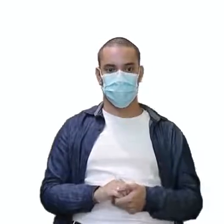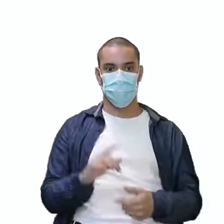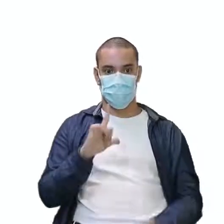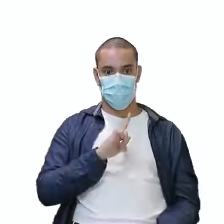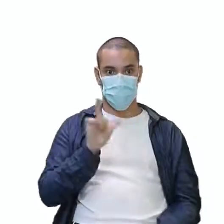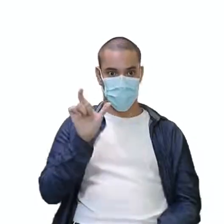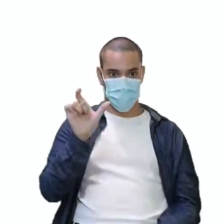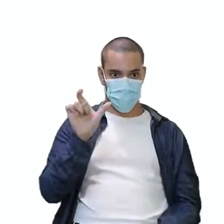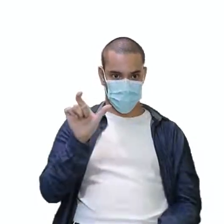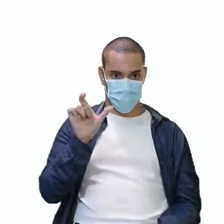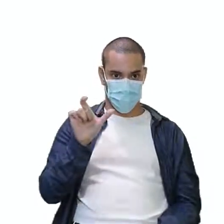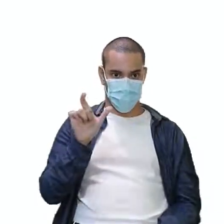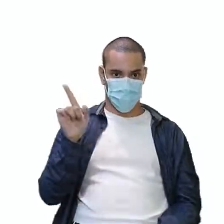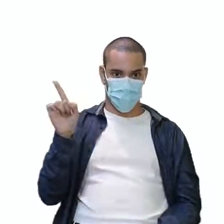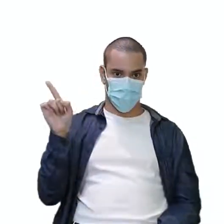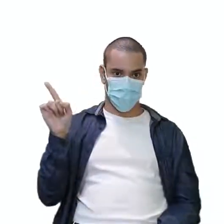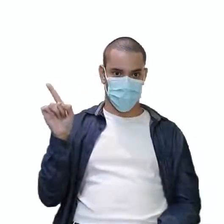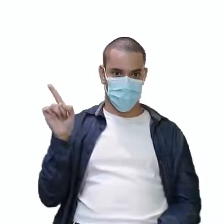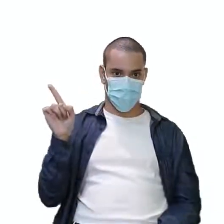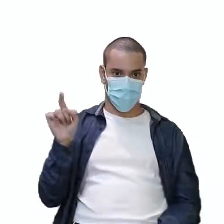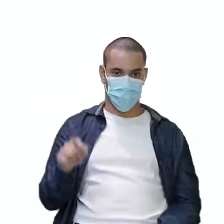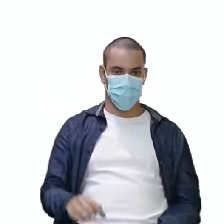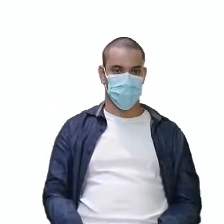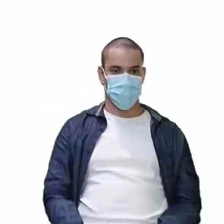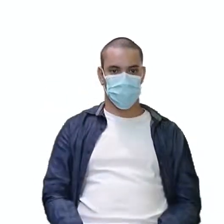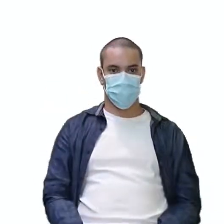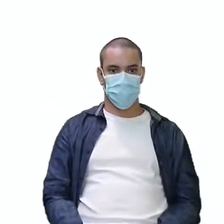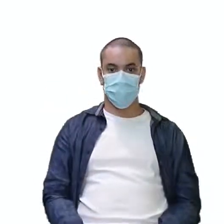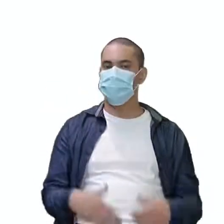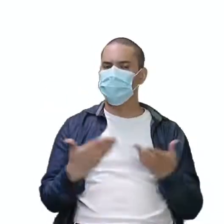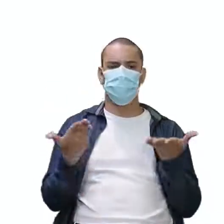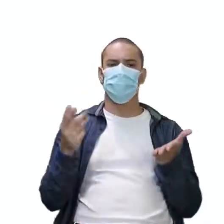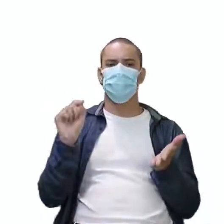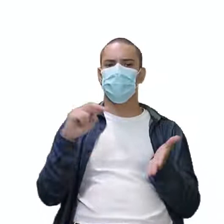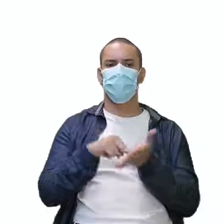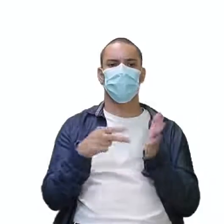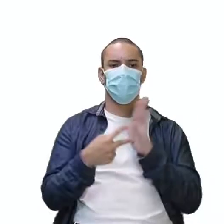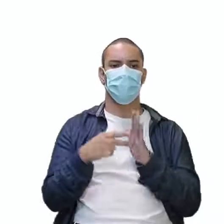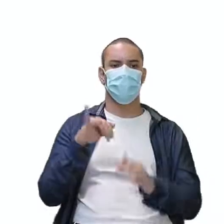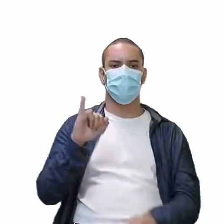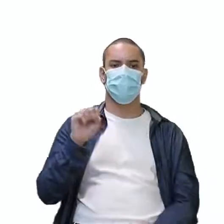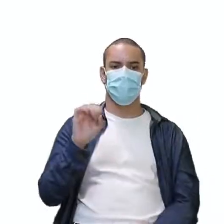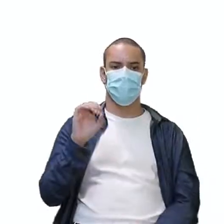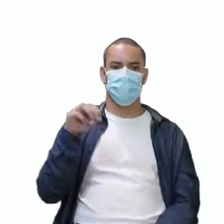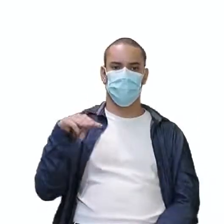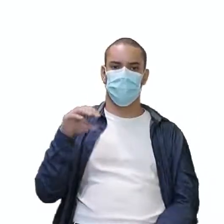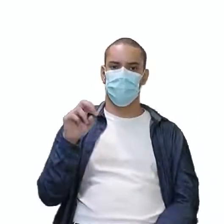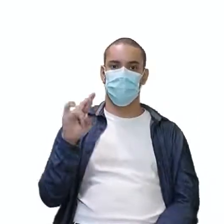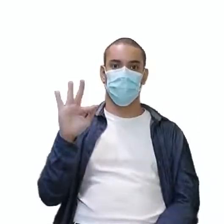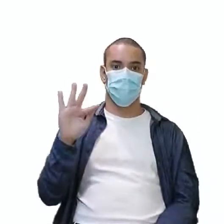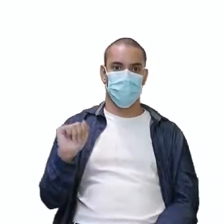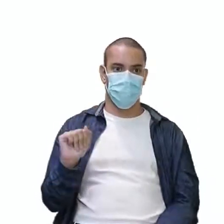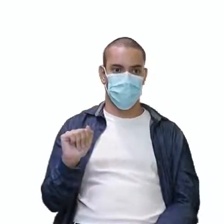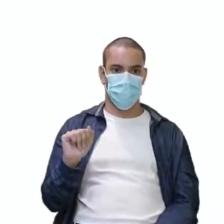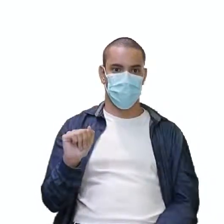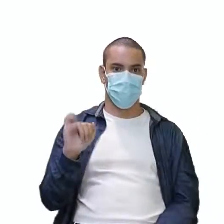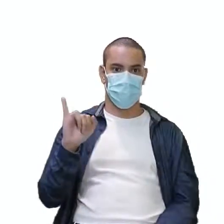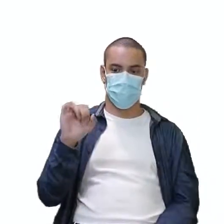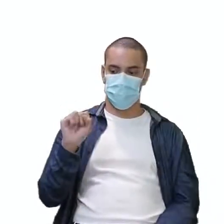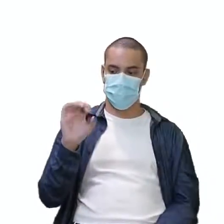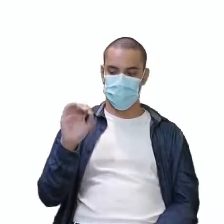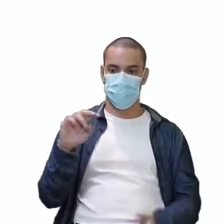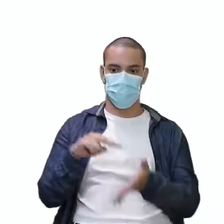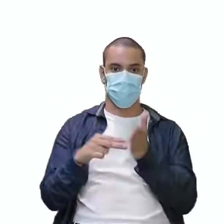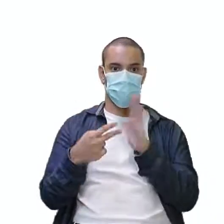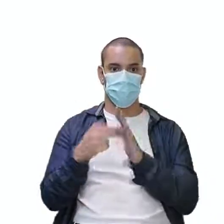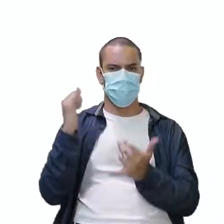palavrinha aqui, ó. Isomorfa. O que é uma sociedade isomorfa? Quando a gente fala de iso, quer dizer alguma